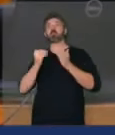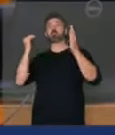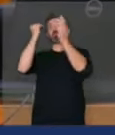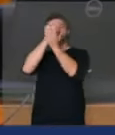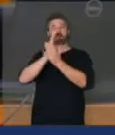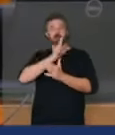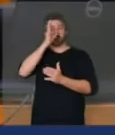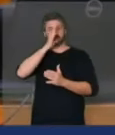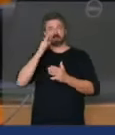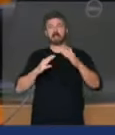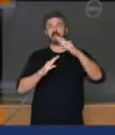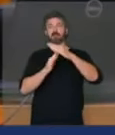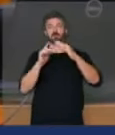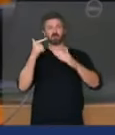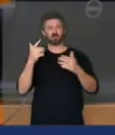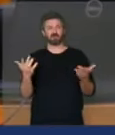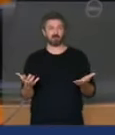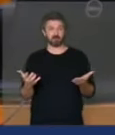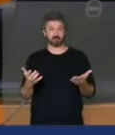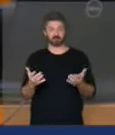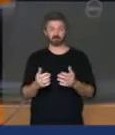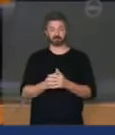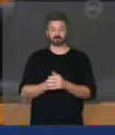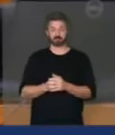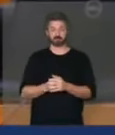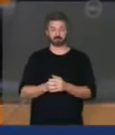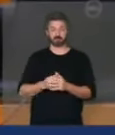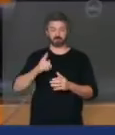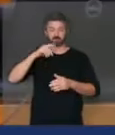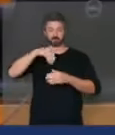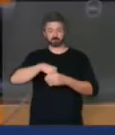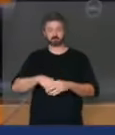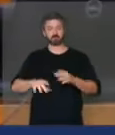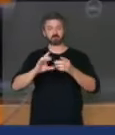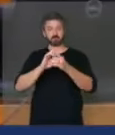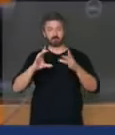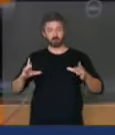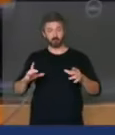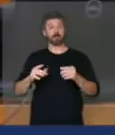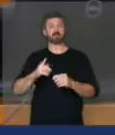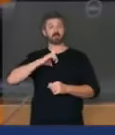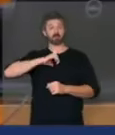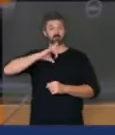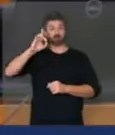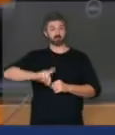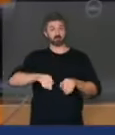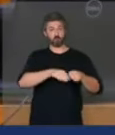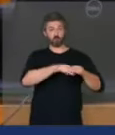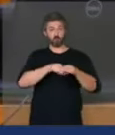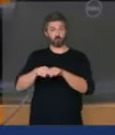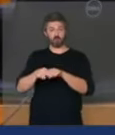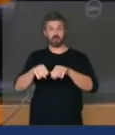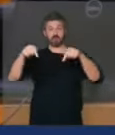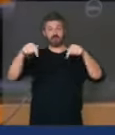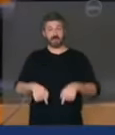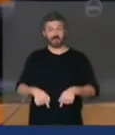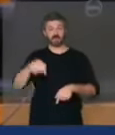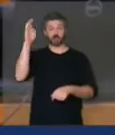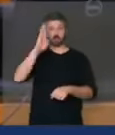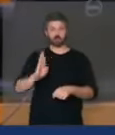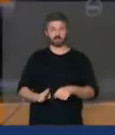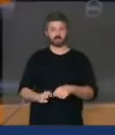ou ilimitados. Em um Estado democrático e de direito, como é o Estado